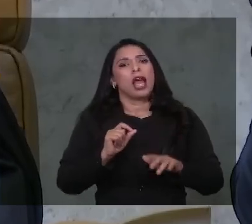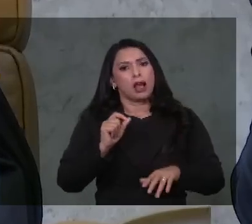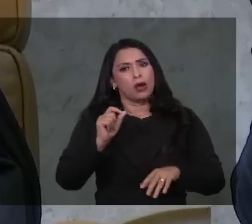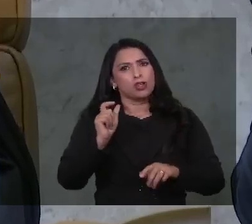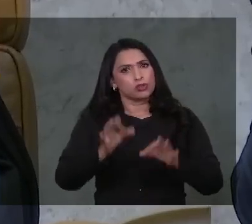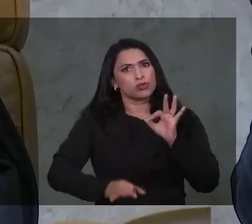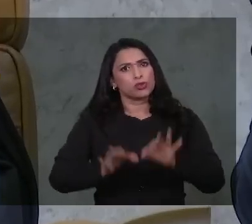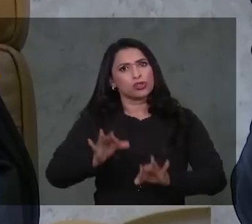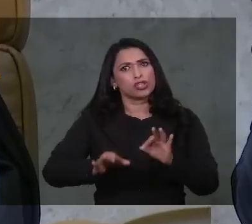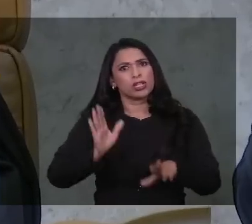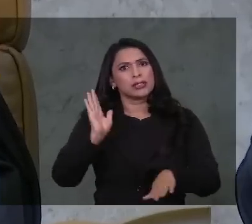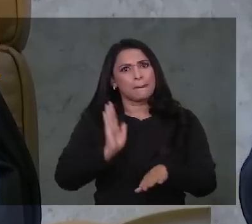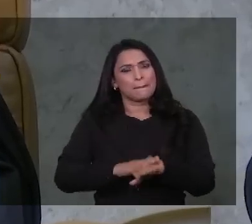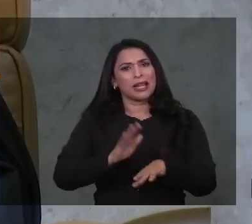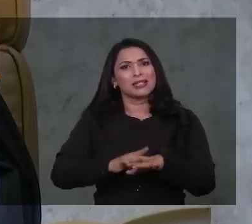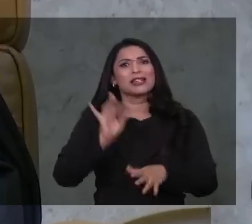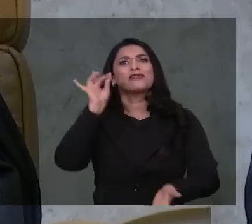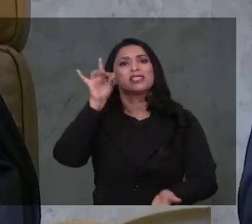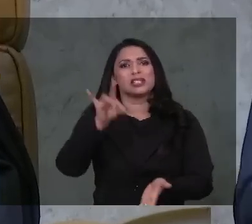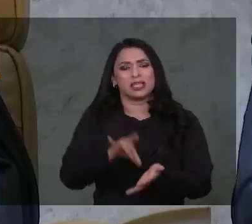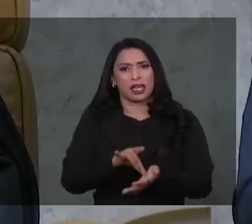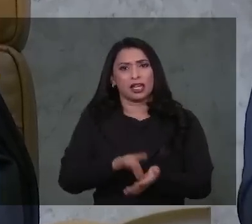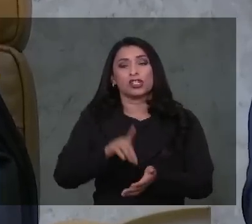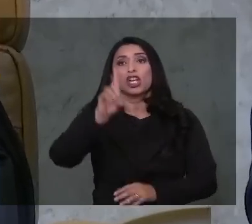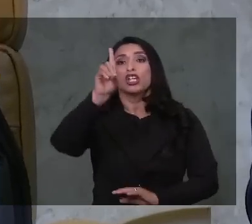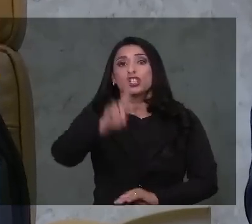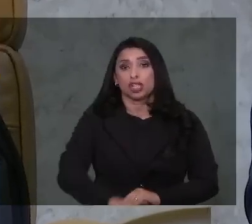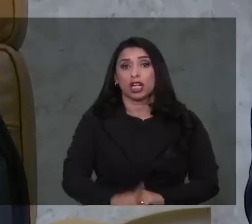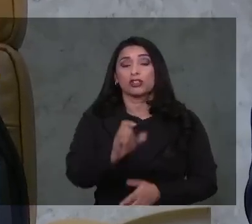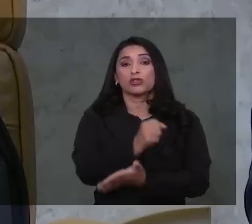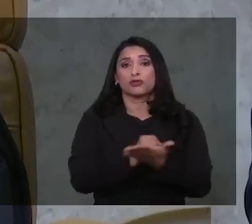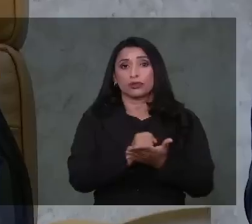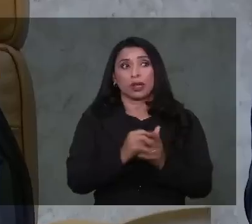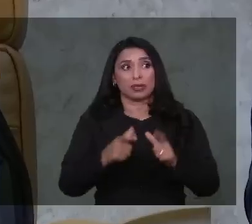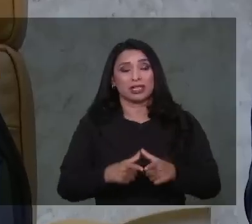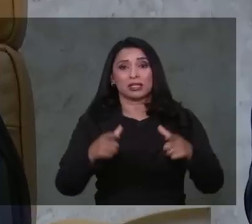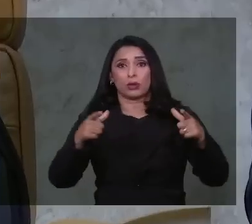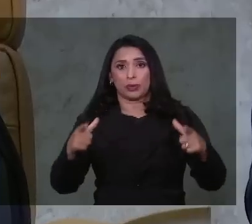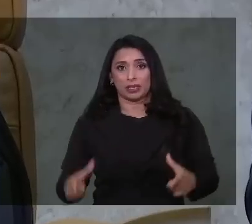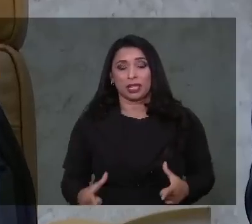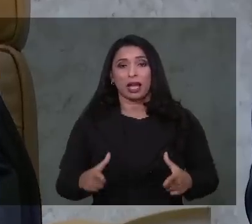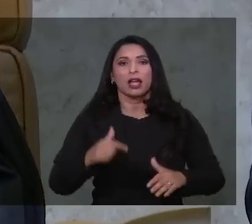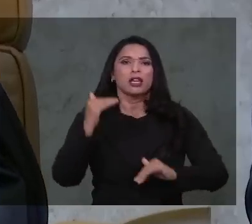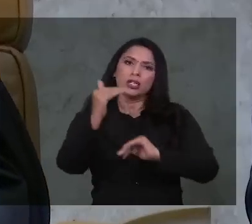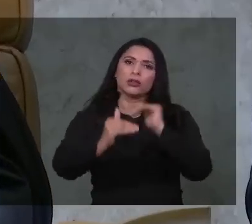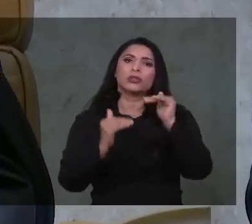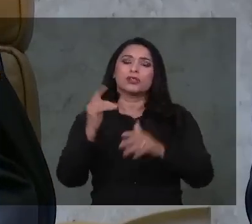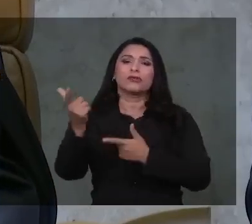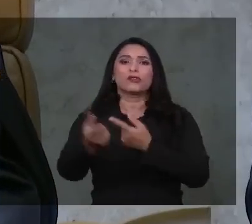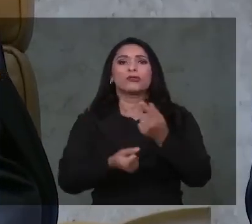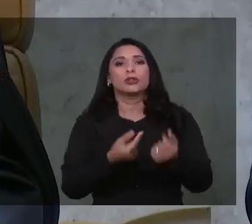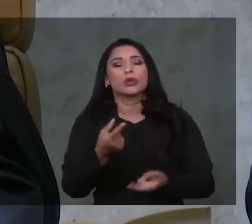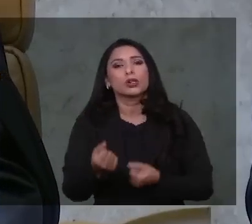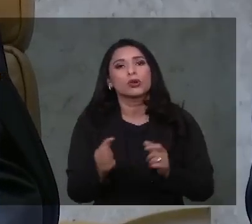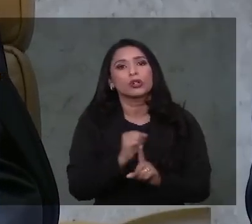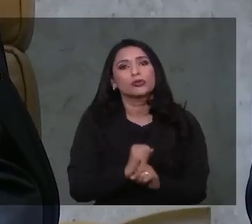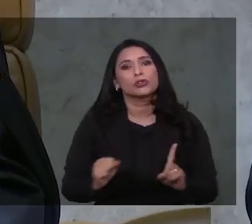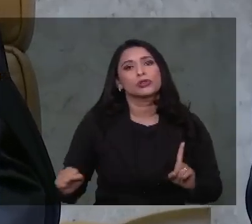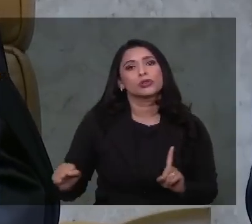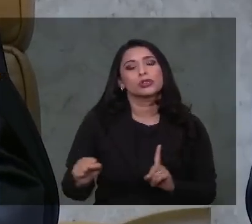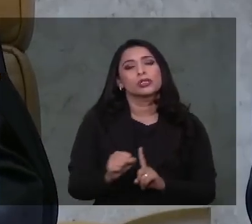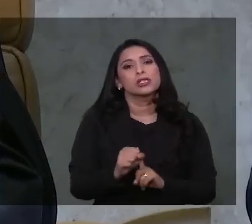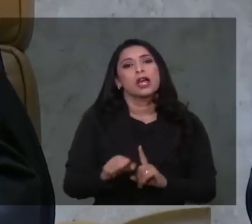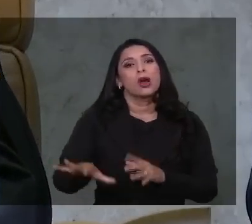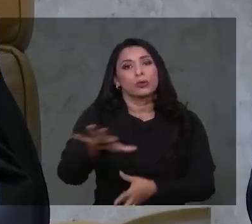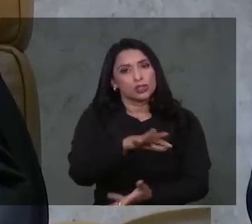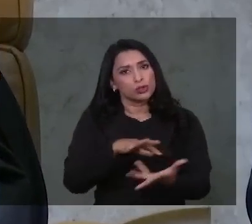justiça, avançar a pauta dos direitos fundamentais e contribuir para o desenvolvimento econômico, social e